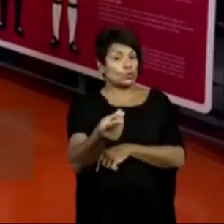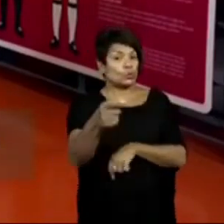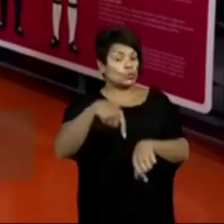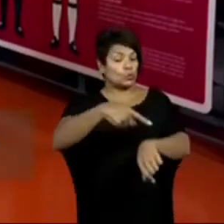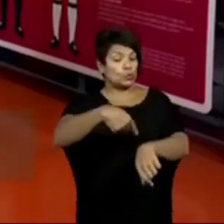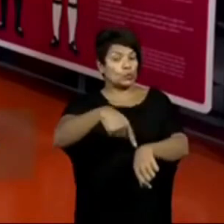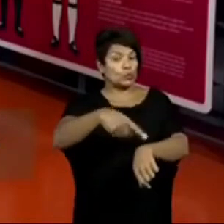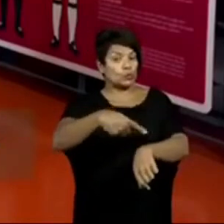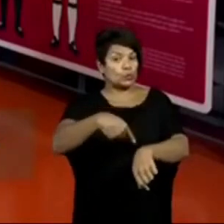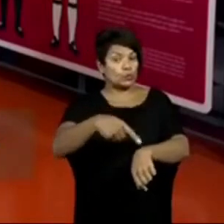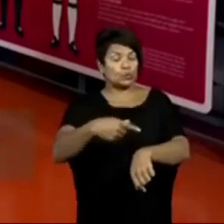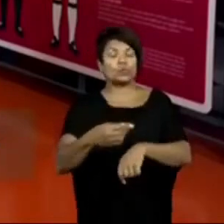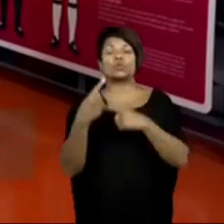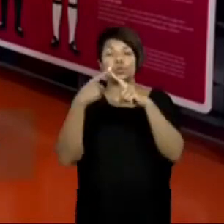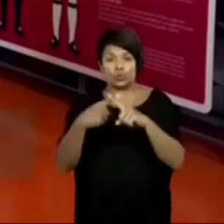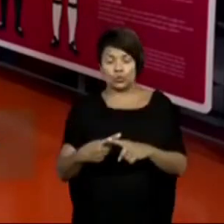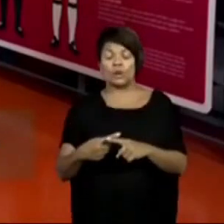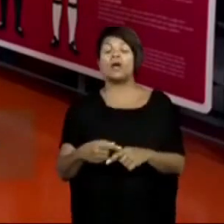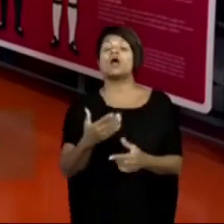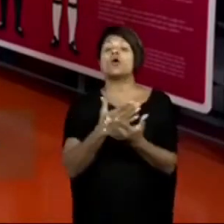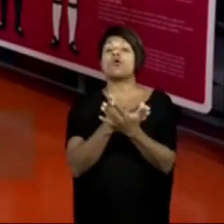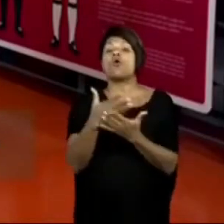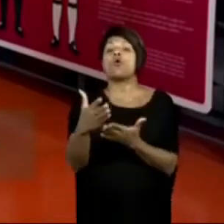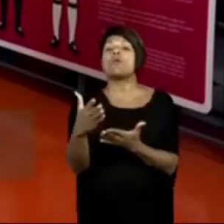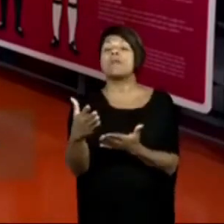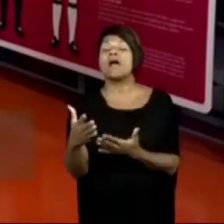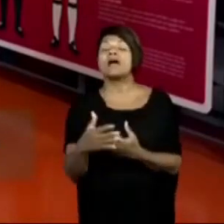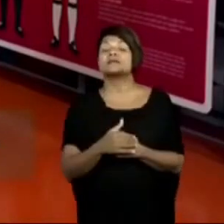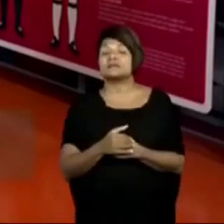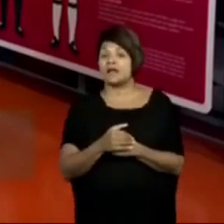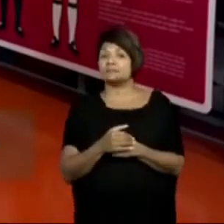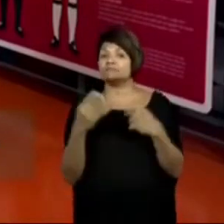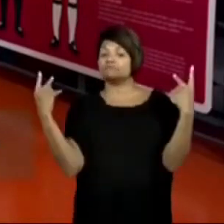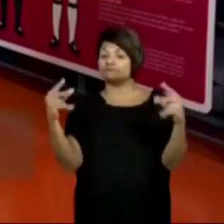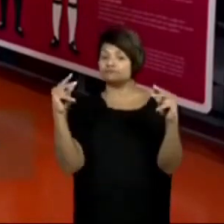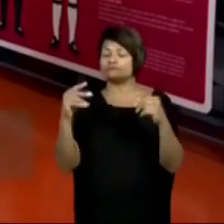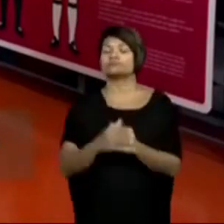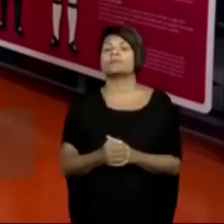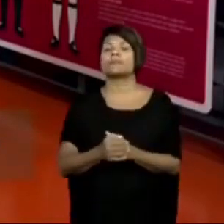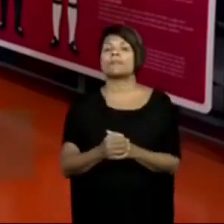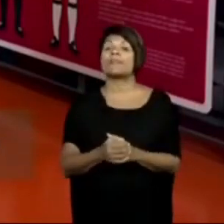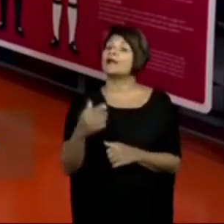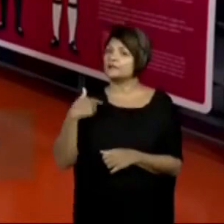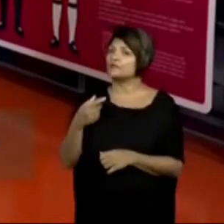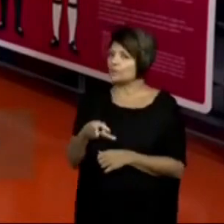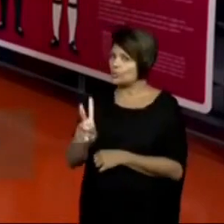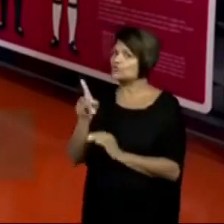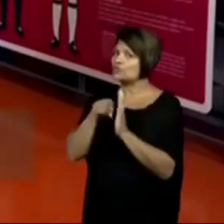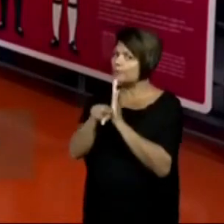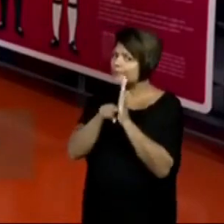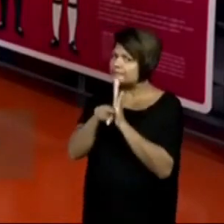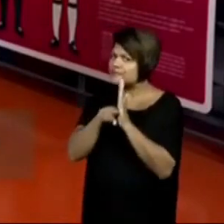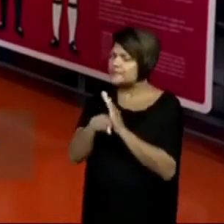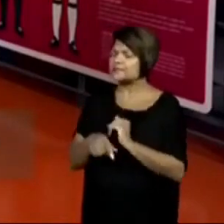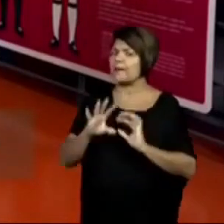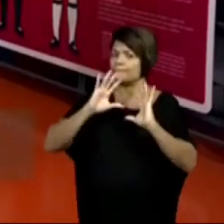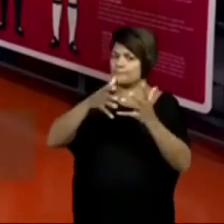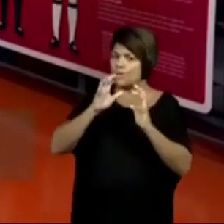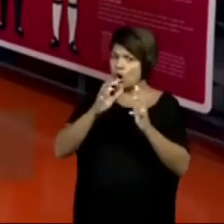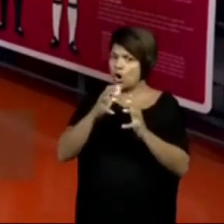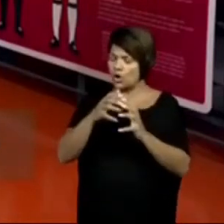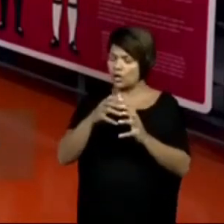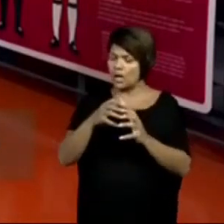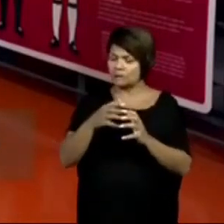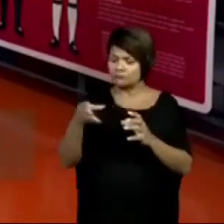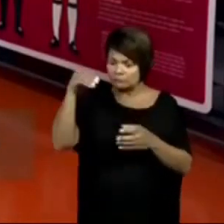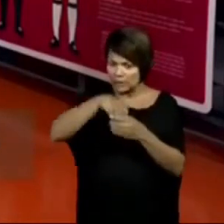partida. 8, o início e reinício do jogo. Você lê as outras, Fran? Vamos continuar então com a pesquisa aí. A bola em jogo ou